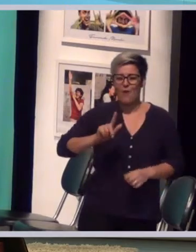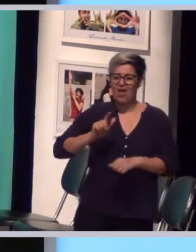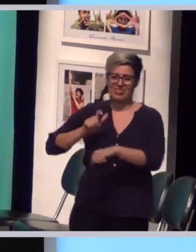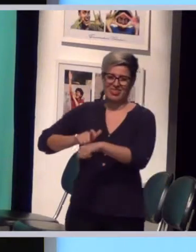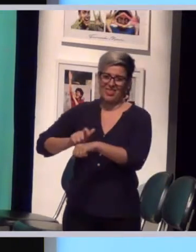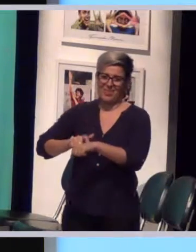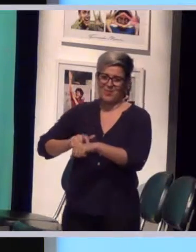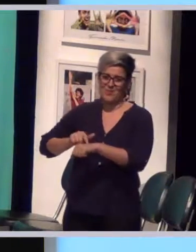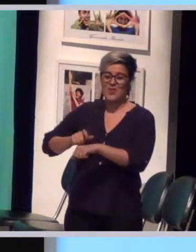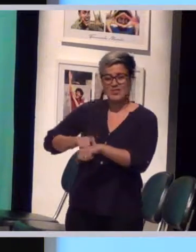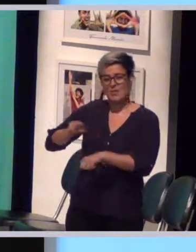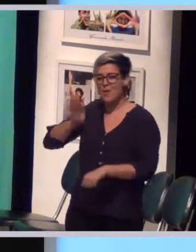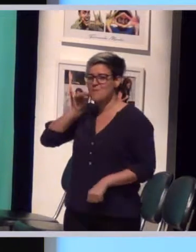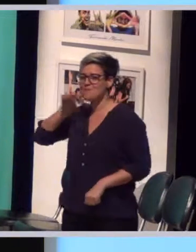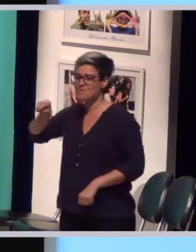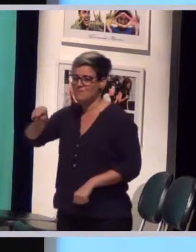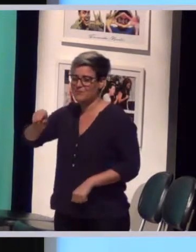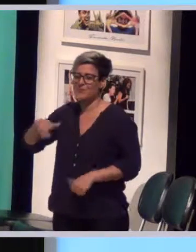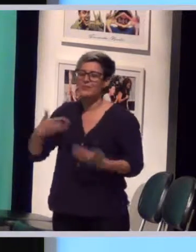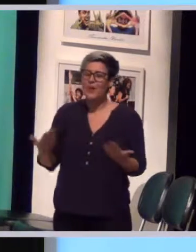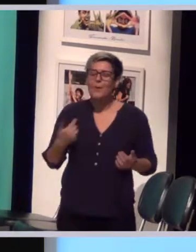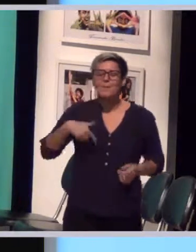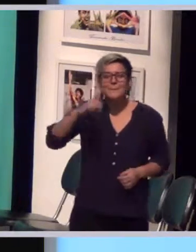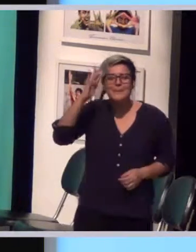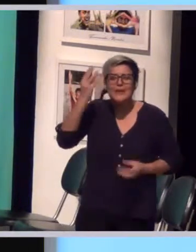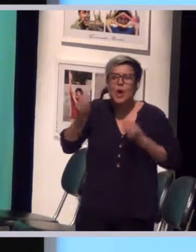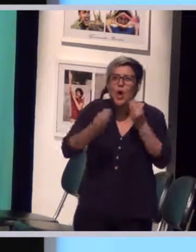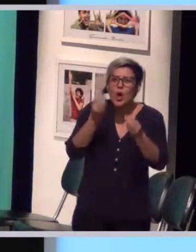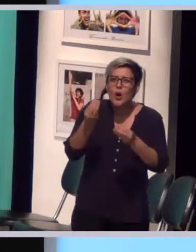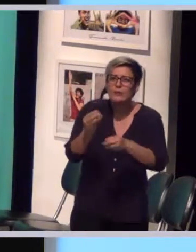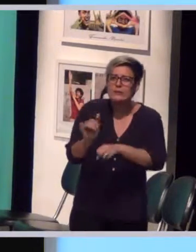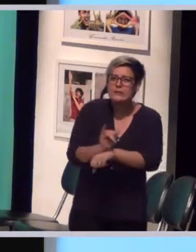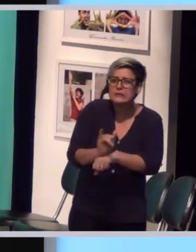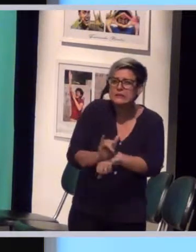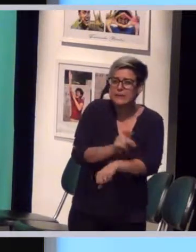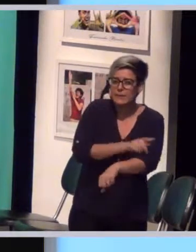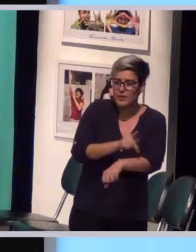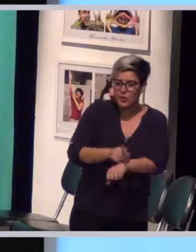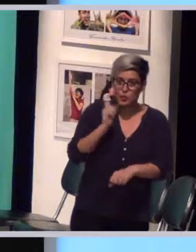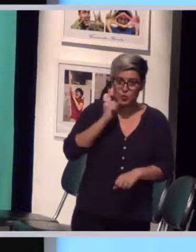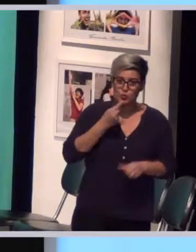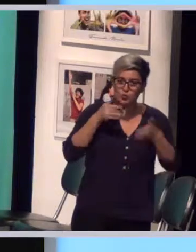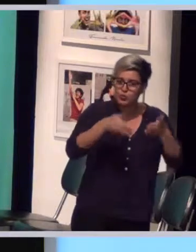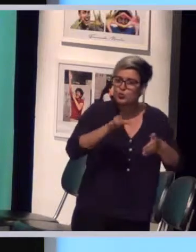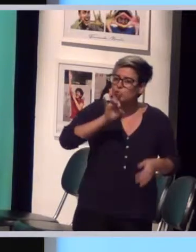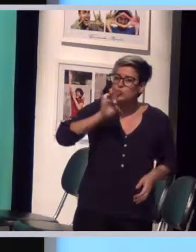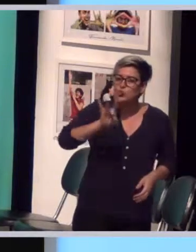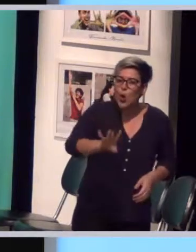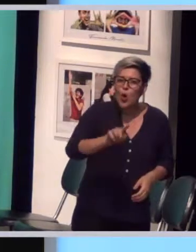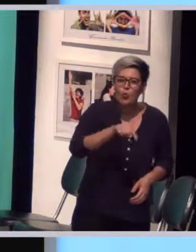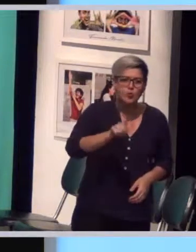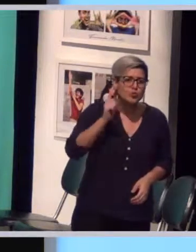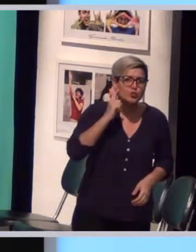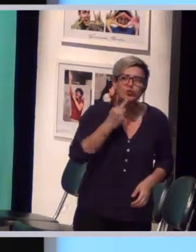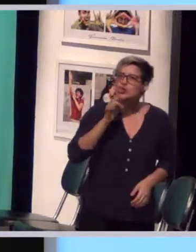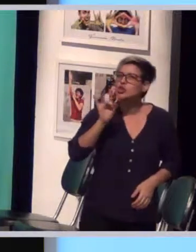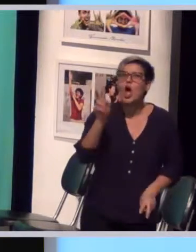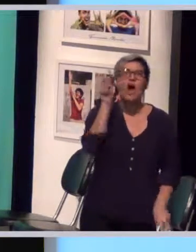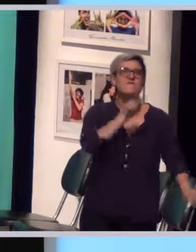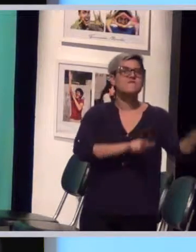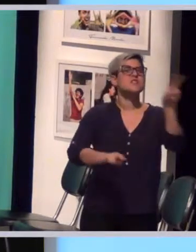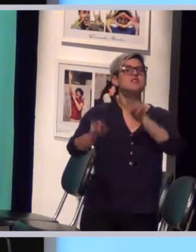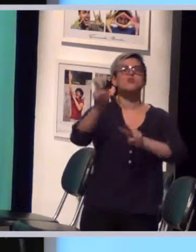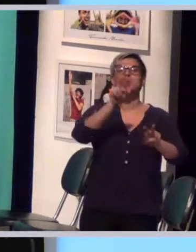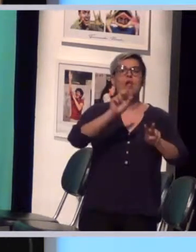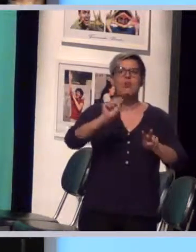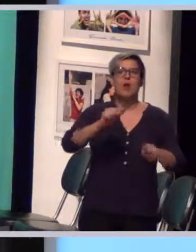Então, quando nós pensamos na prática pedagógica com o surdo, não basta pensar que o surdo é visual. E aí